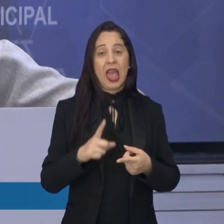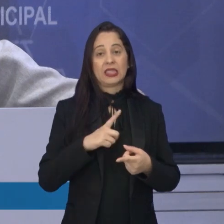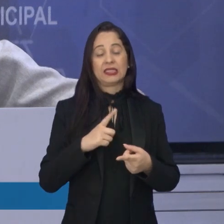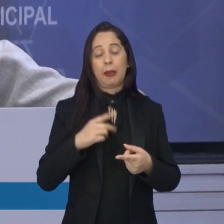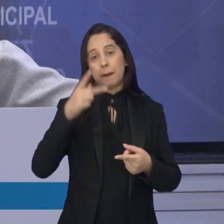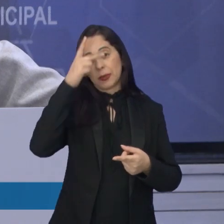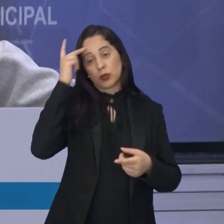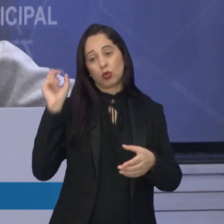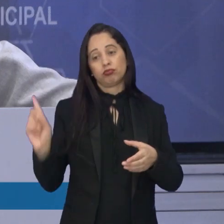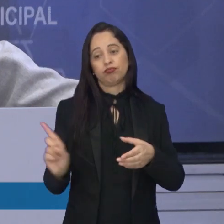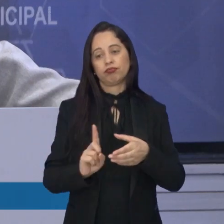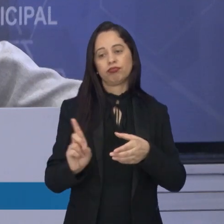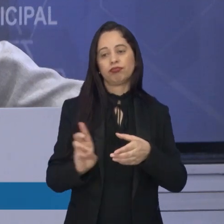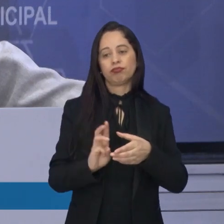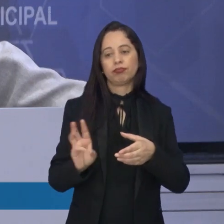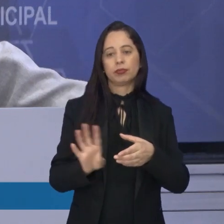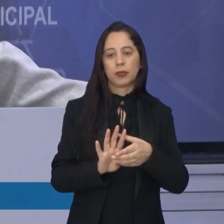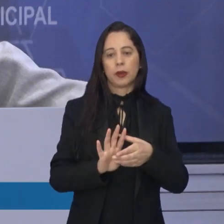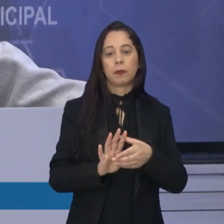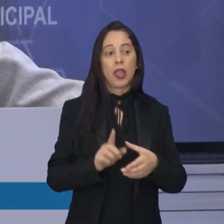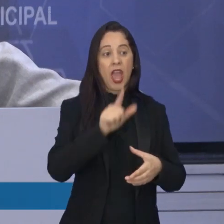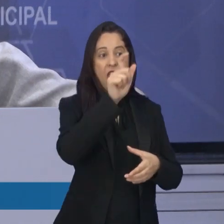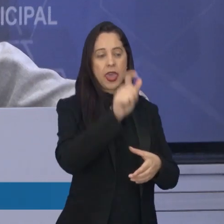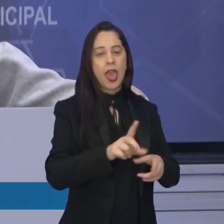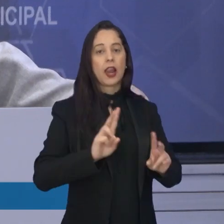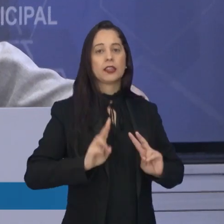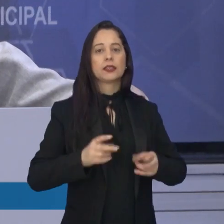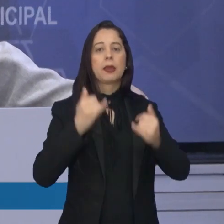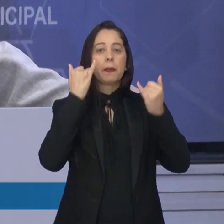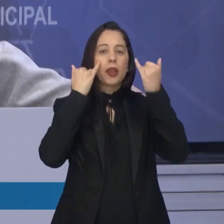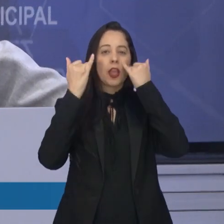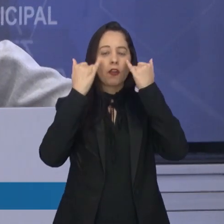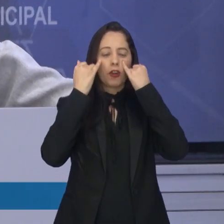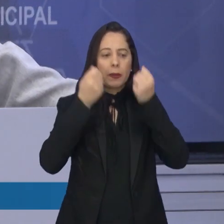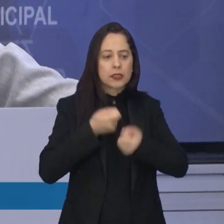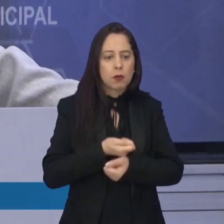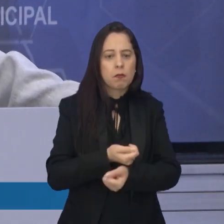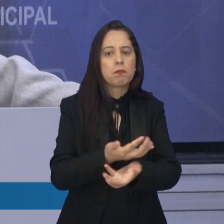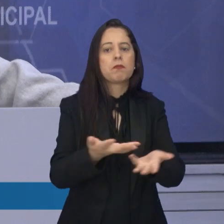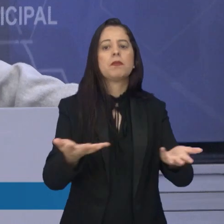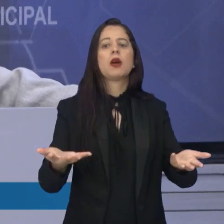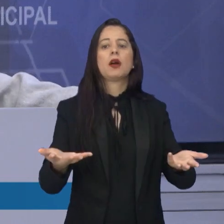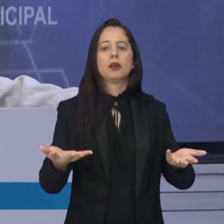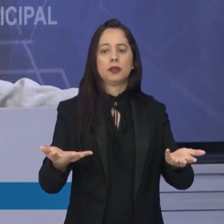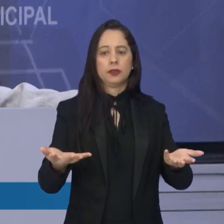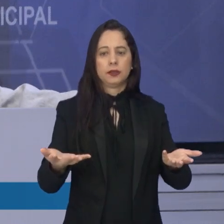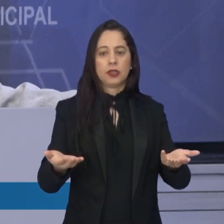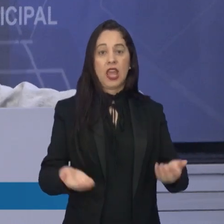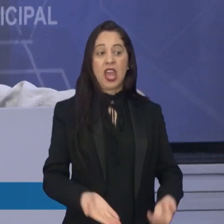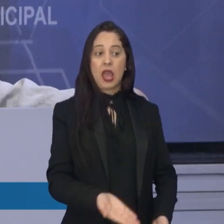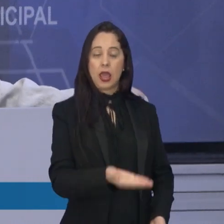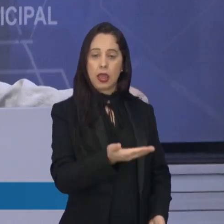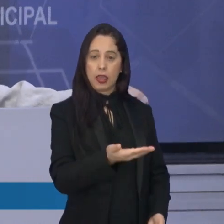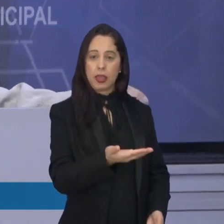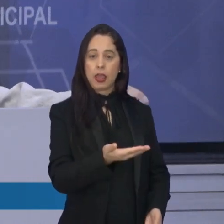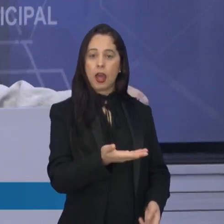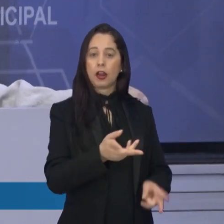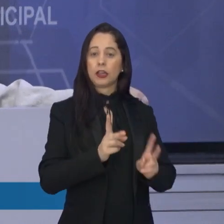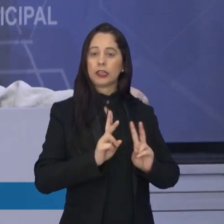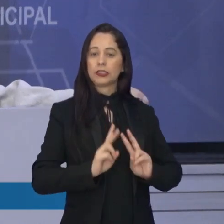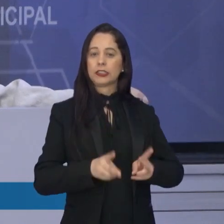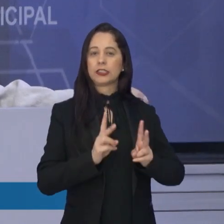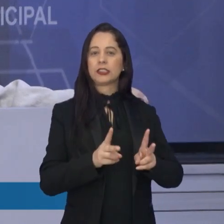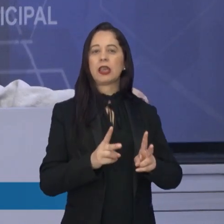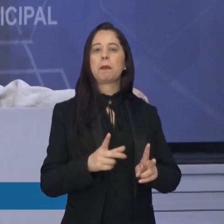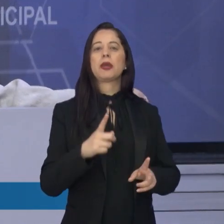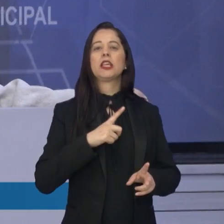levando sempre informações relevantes de uma maneira exatamente de pessoa que tem